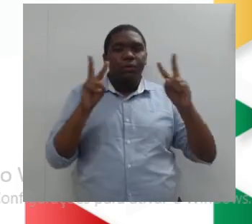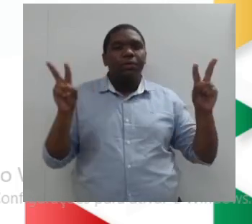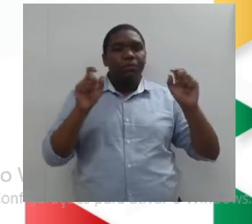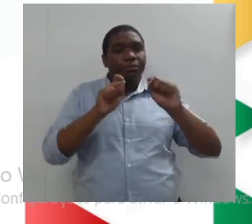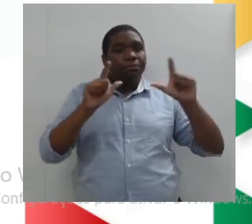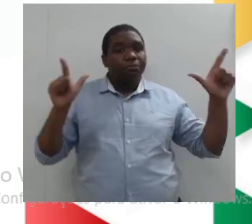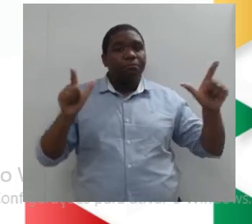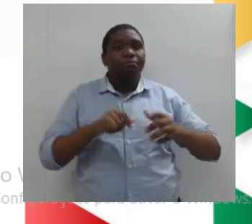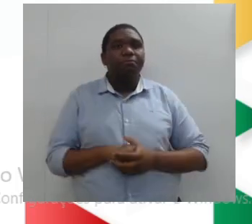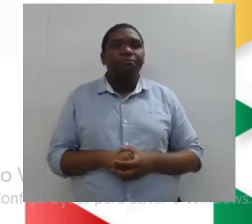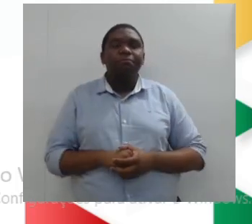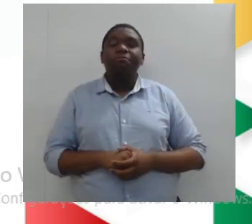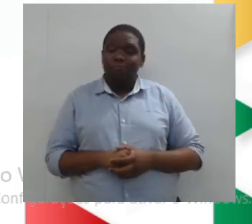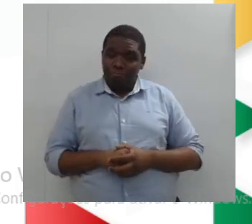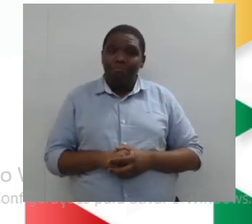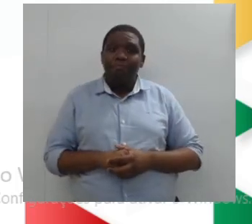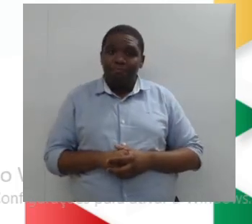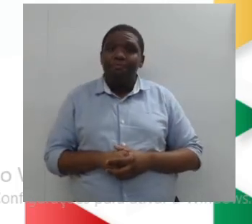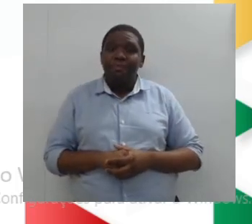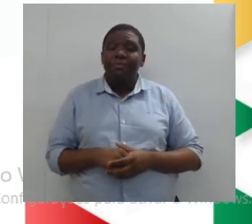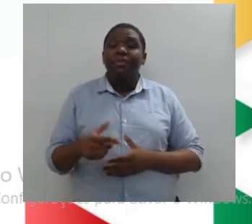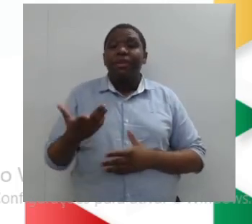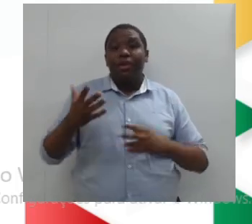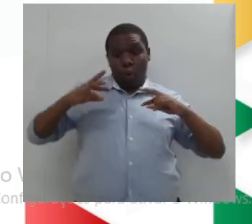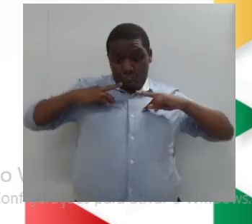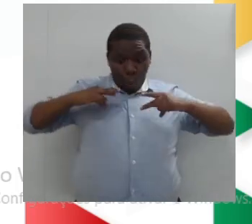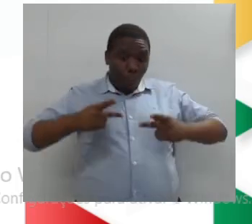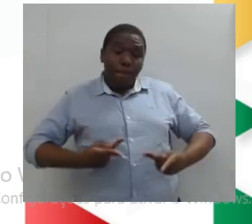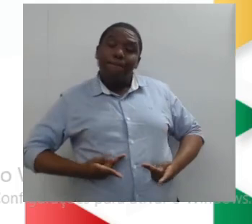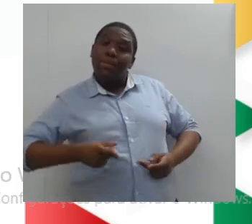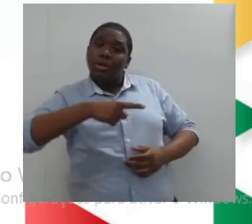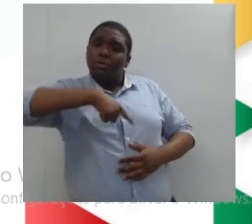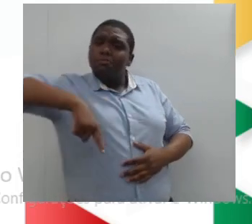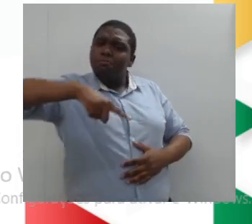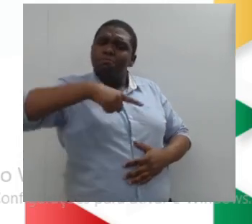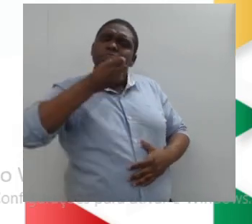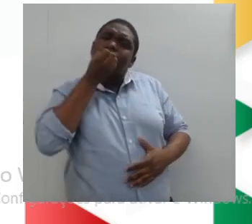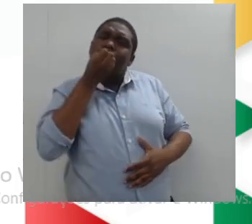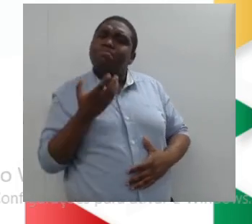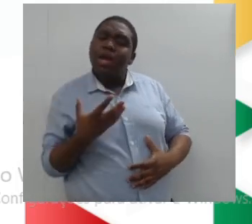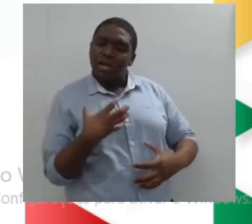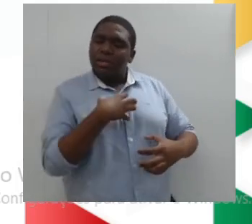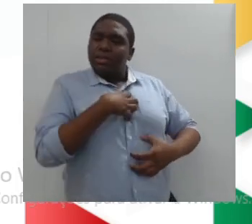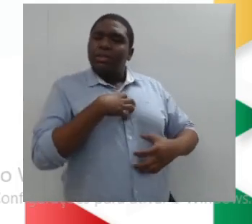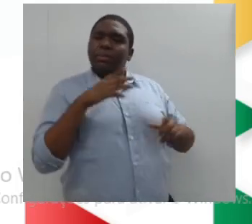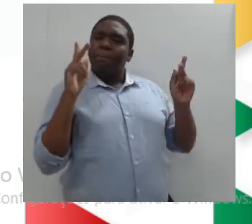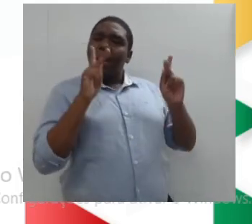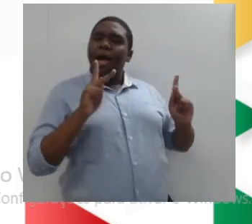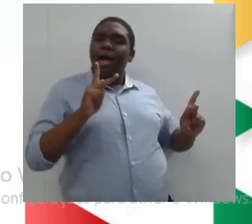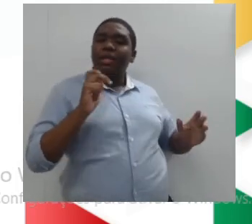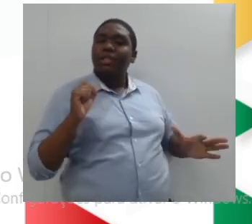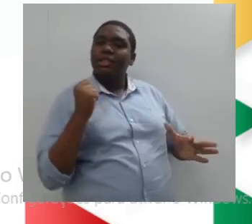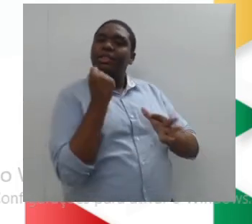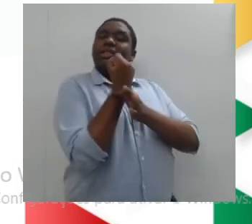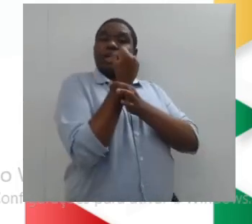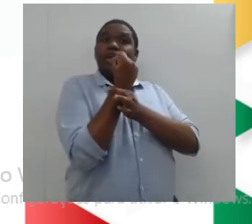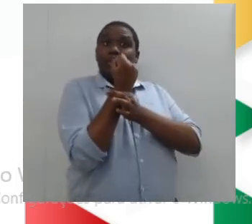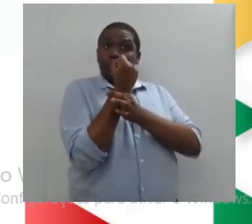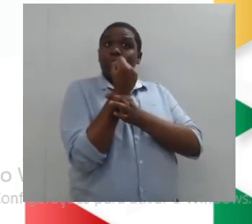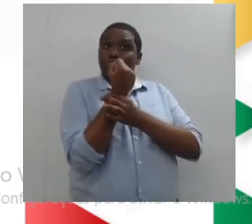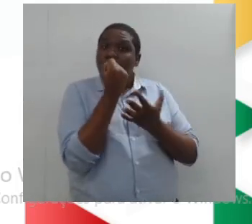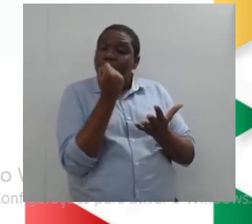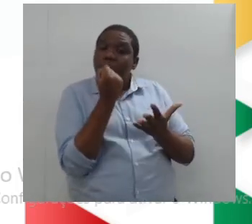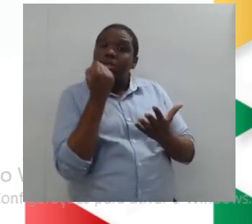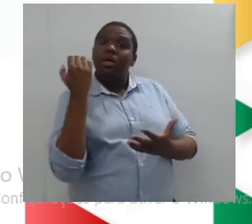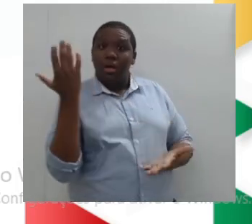Vamos ver o bem-estar da humanidade, sua paz e segurança são irrealizáveis,